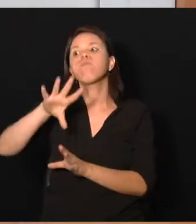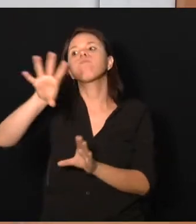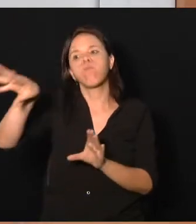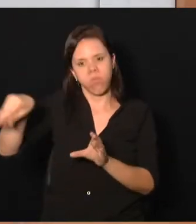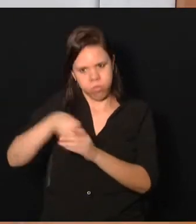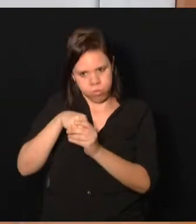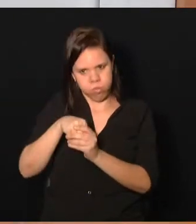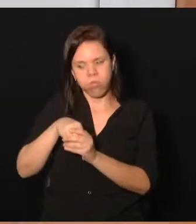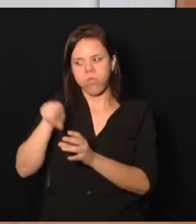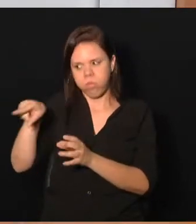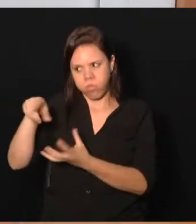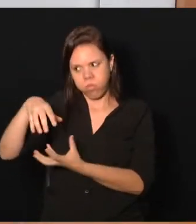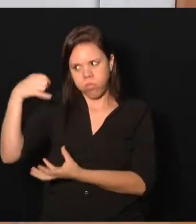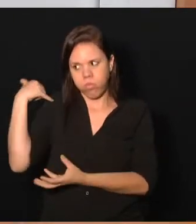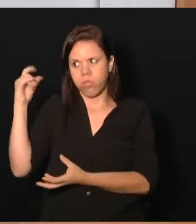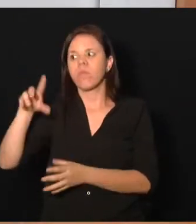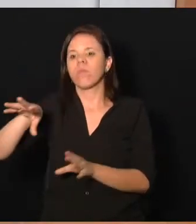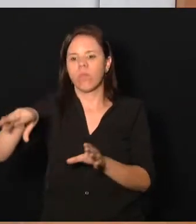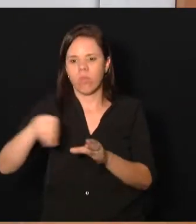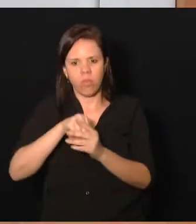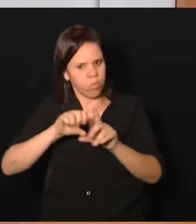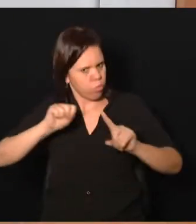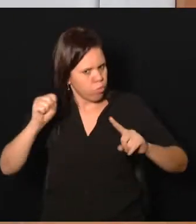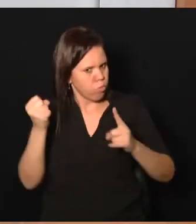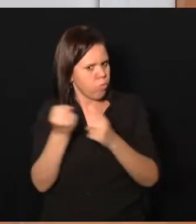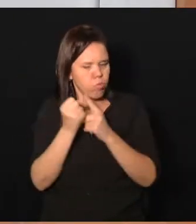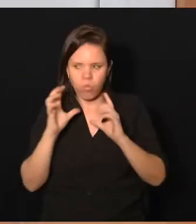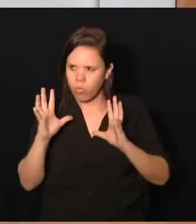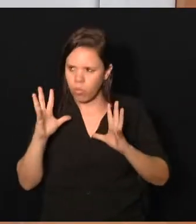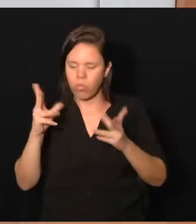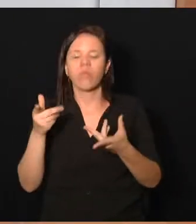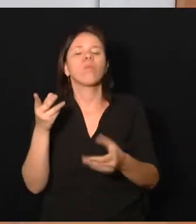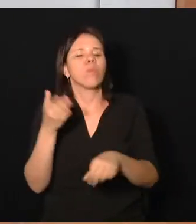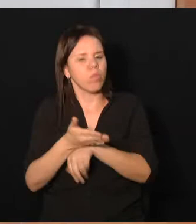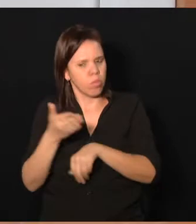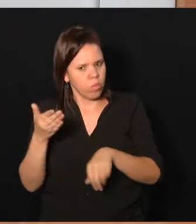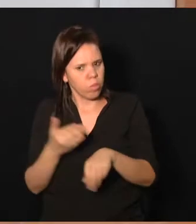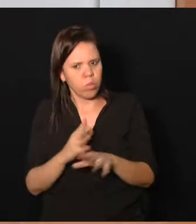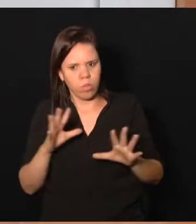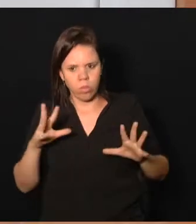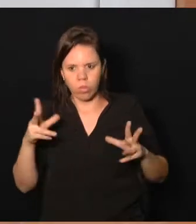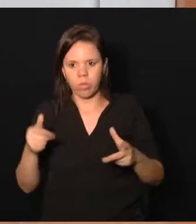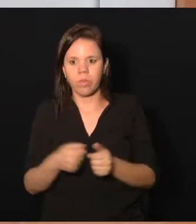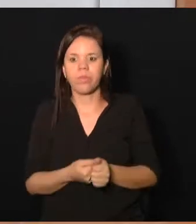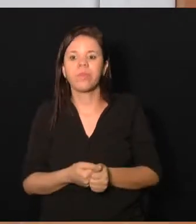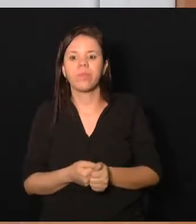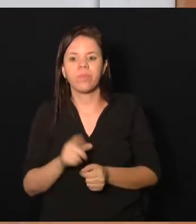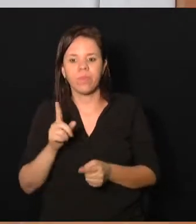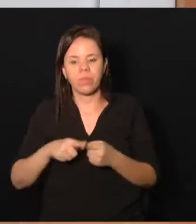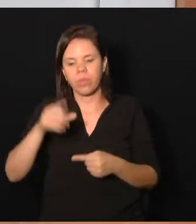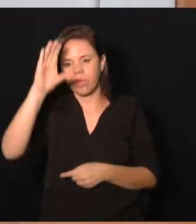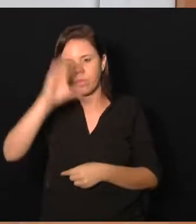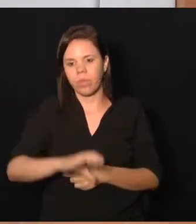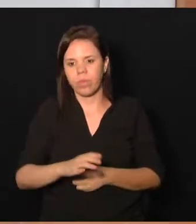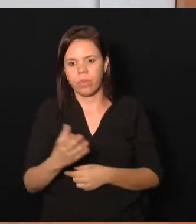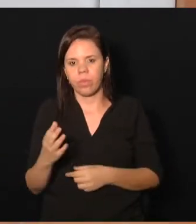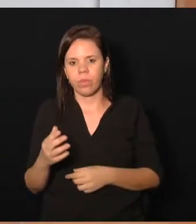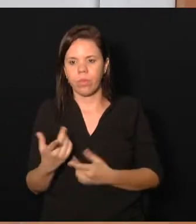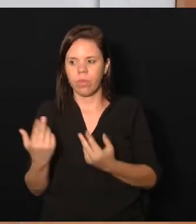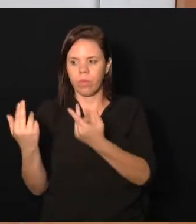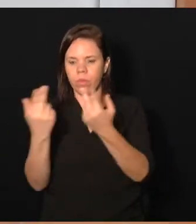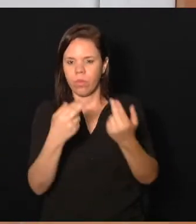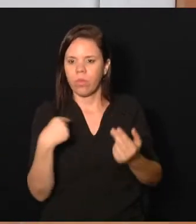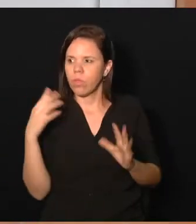inserido no contexto social. O idoso ele tem que fazer parte do dia a dia, porque é um cidadão, assim como